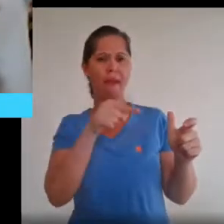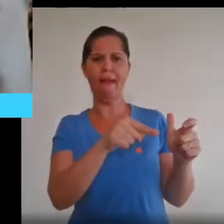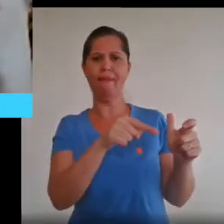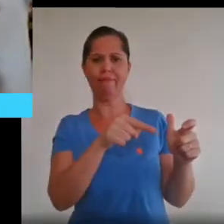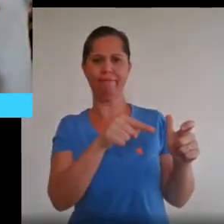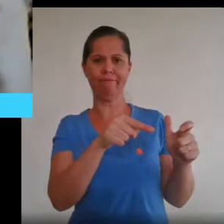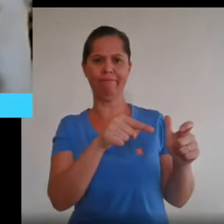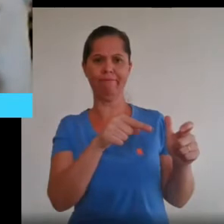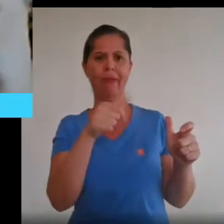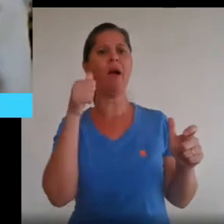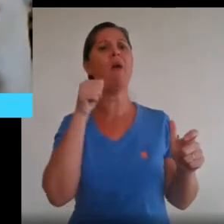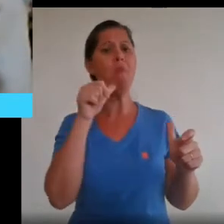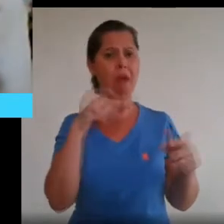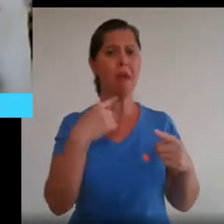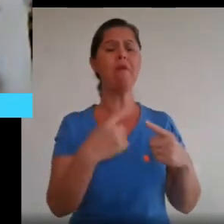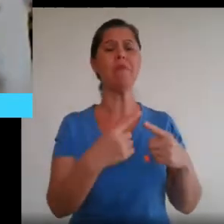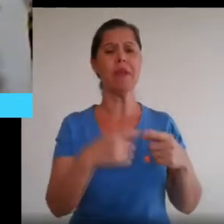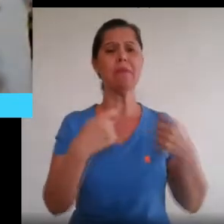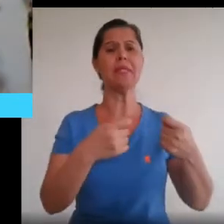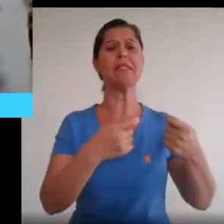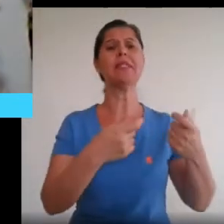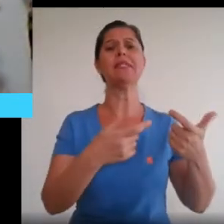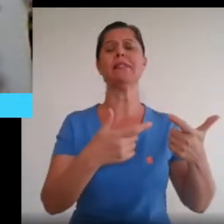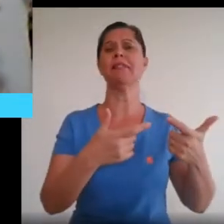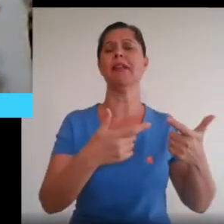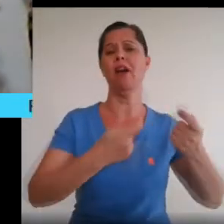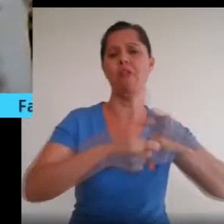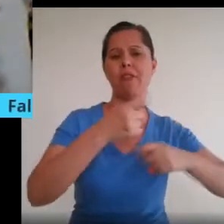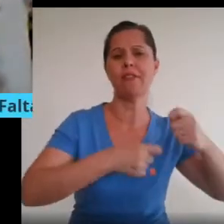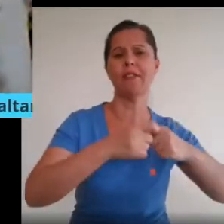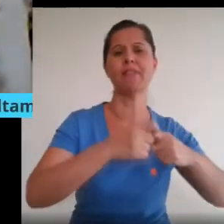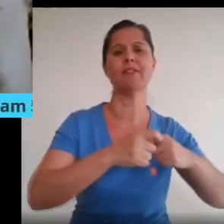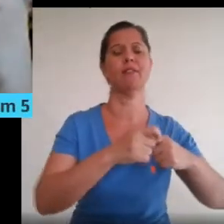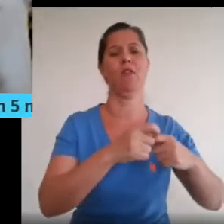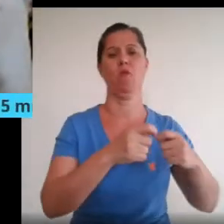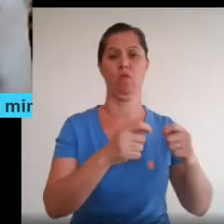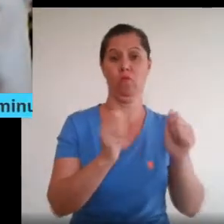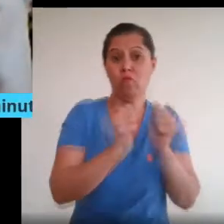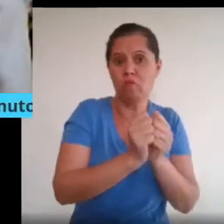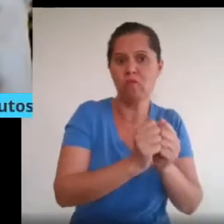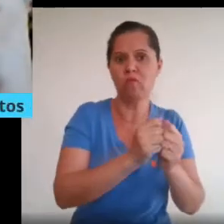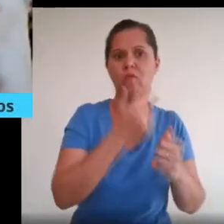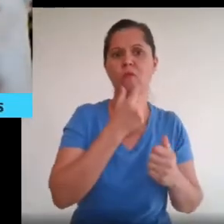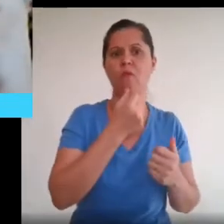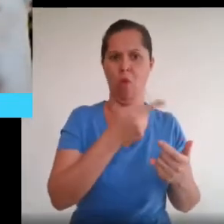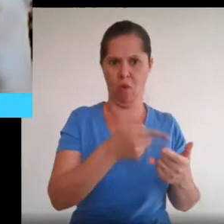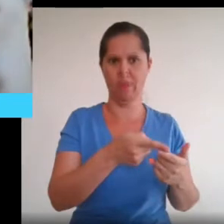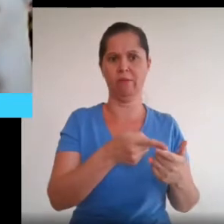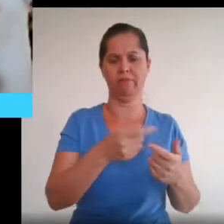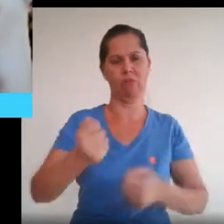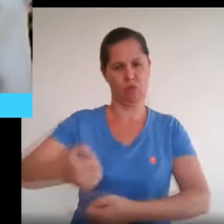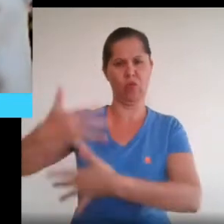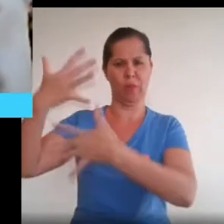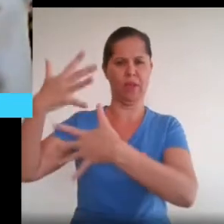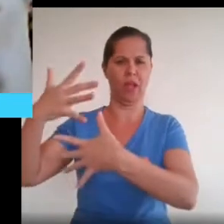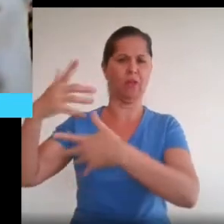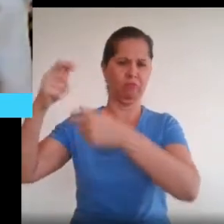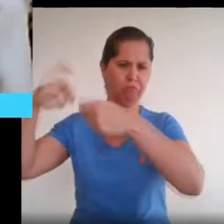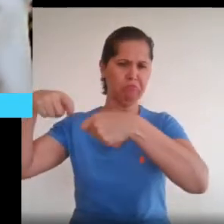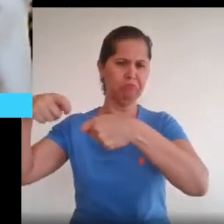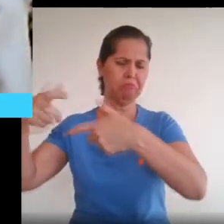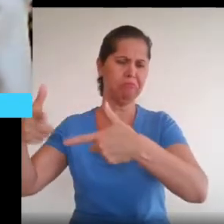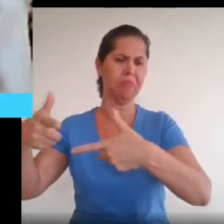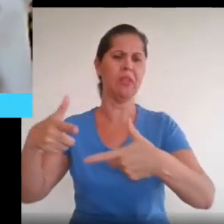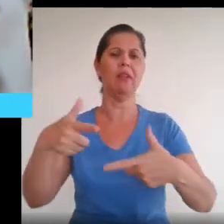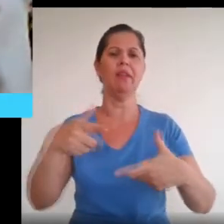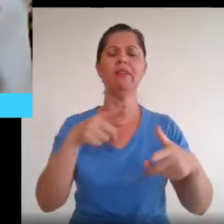que estão tendo que lidar com seus maridos em casa, e a gente pode depois nos comentários falar